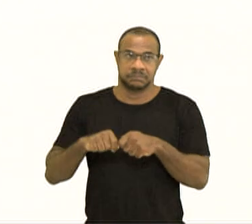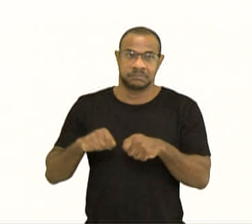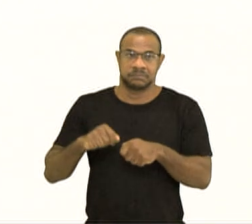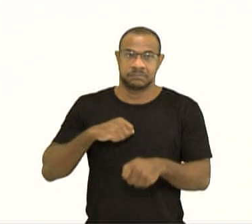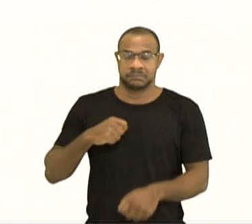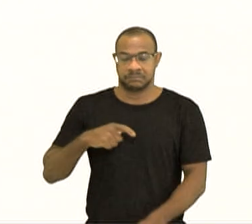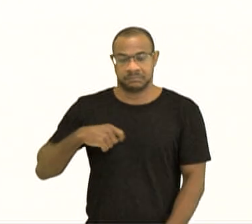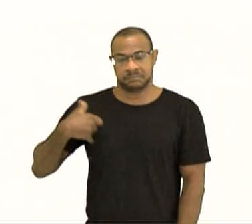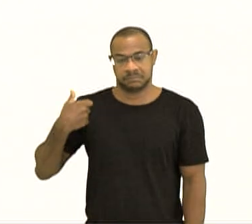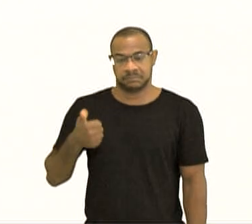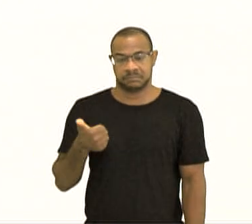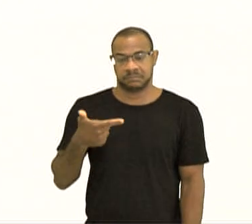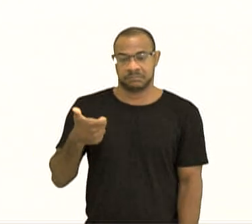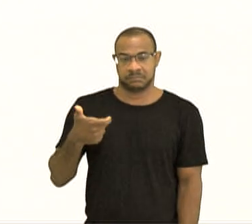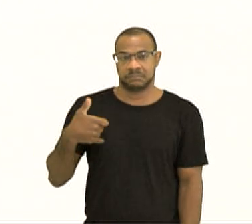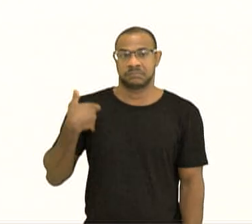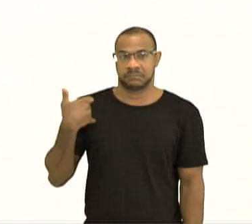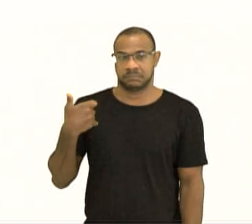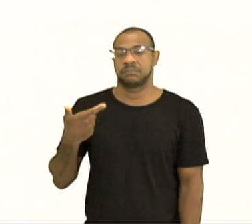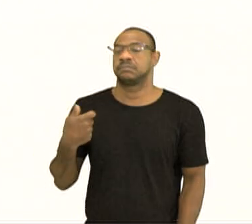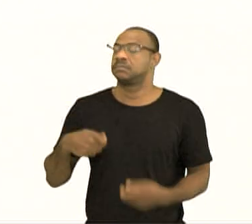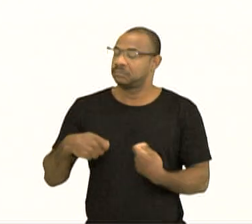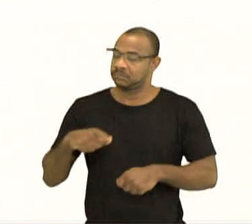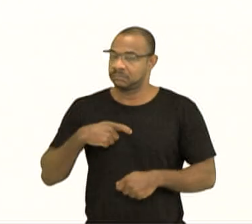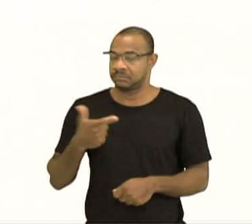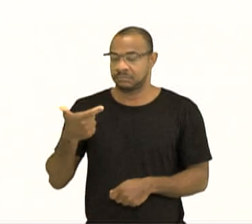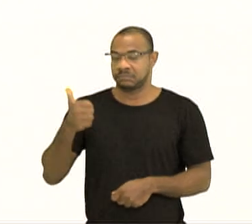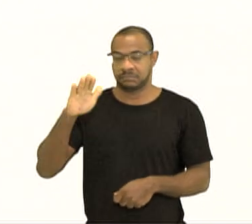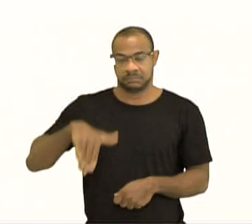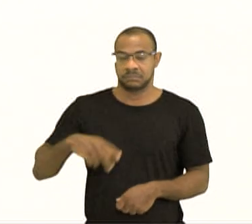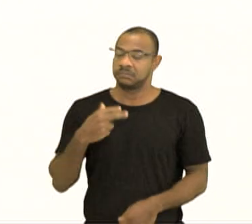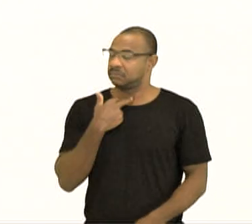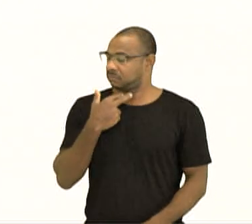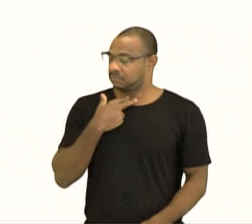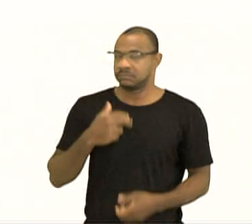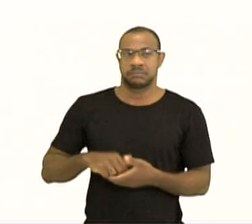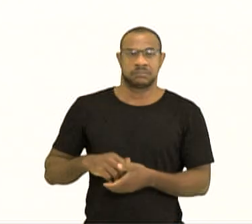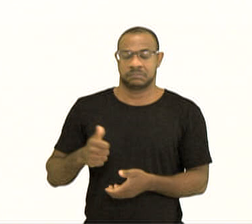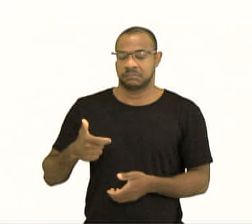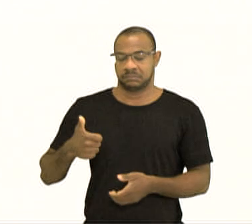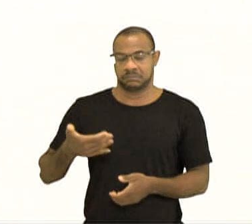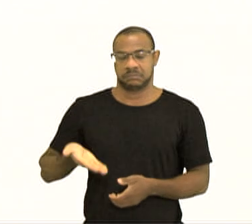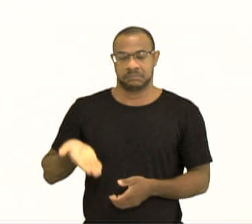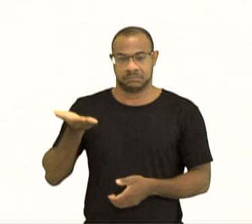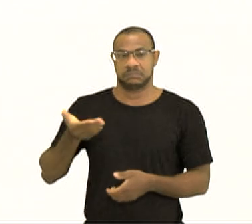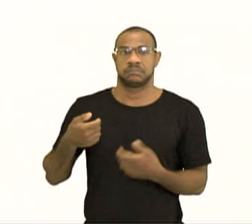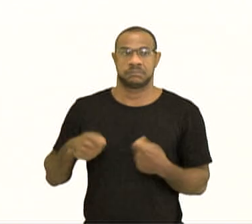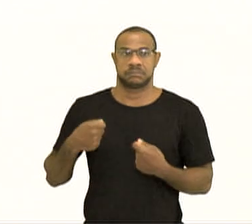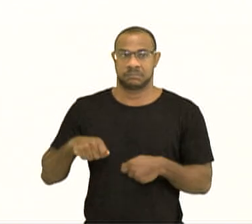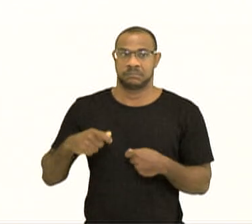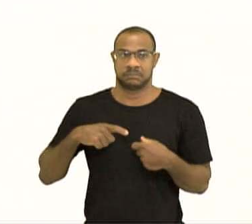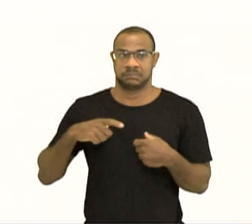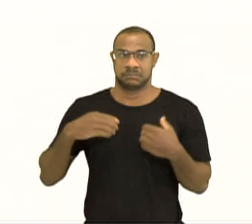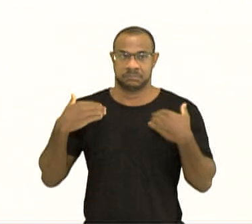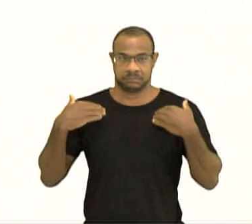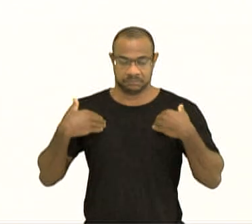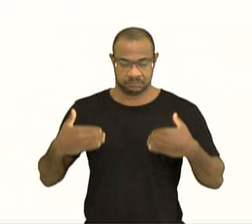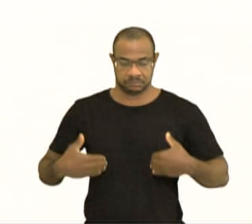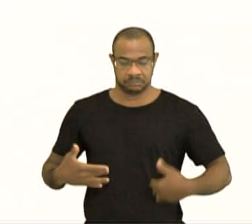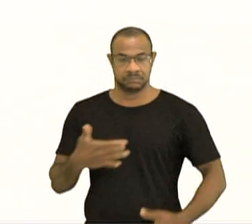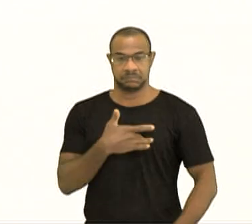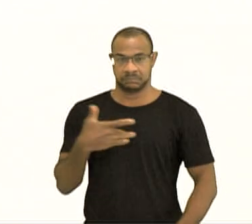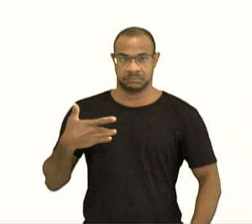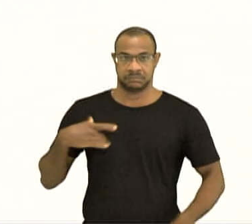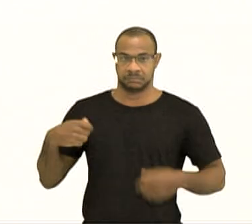12 anos de idade, ou seja, menos que isso não, né? De 12 para frente. E também você precisa estar em boas condições de